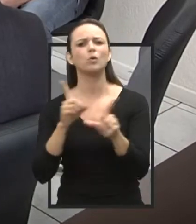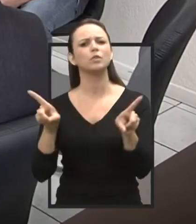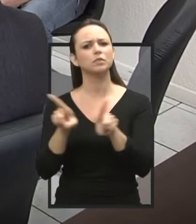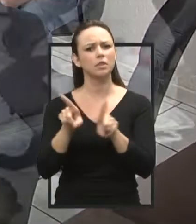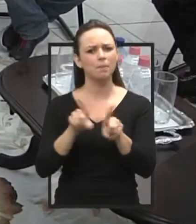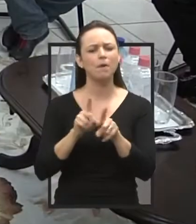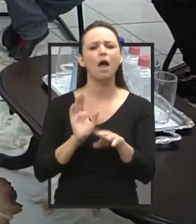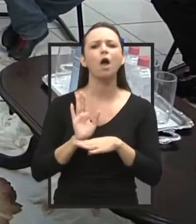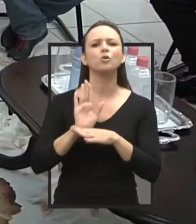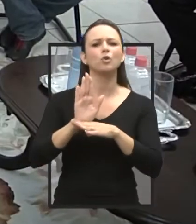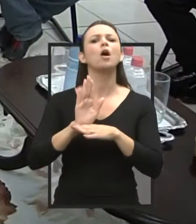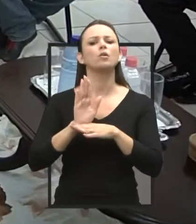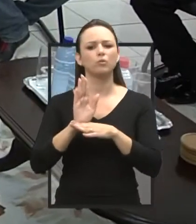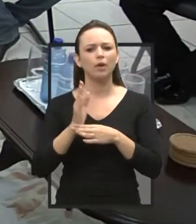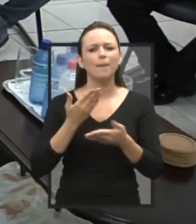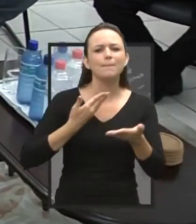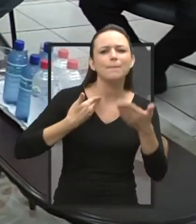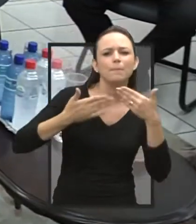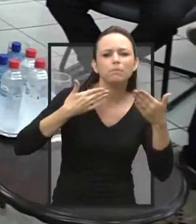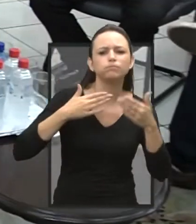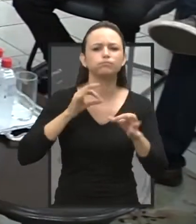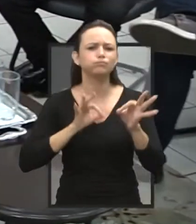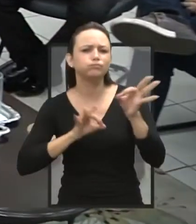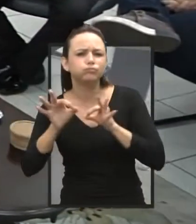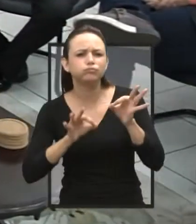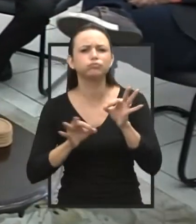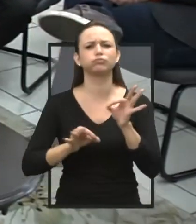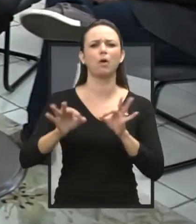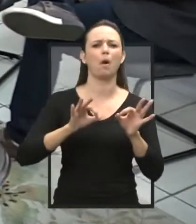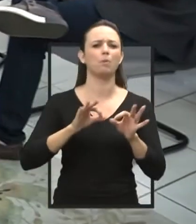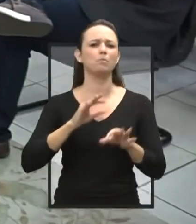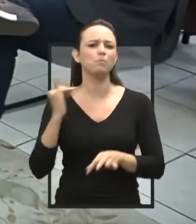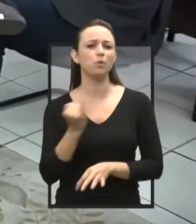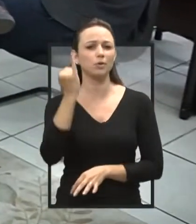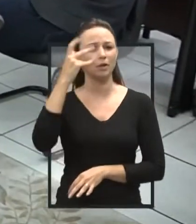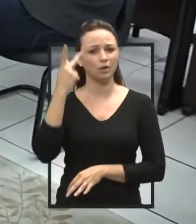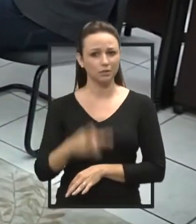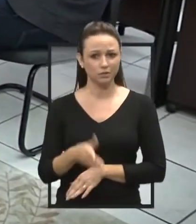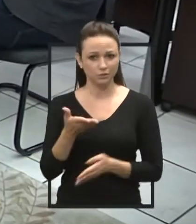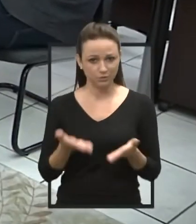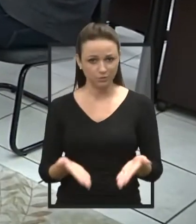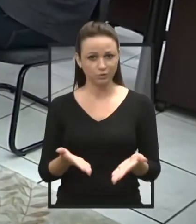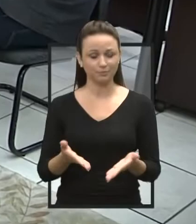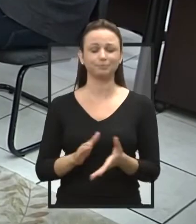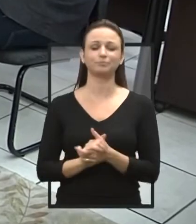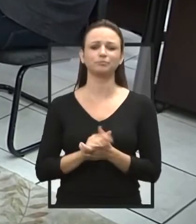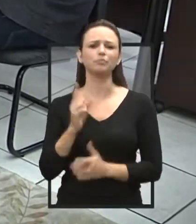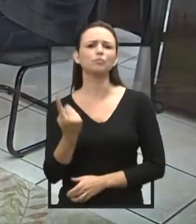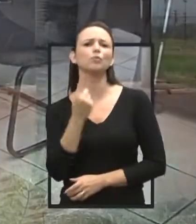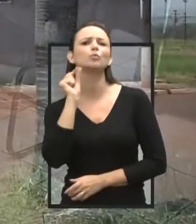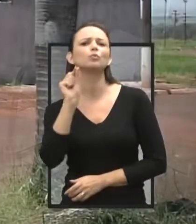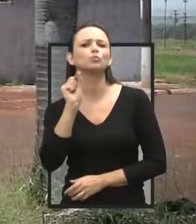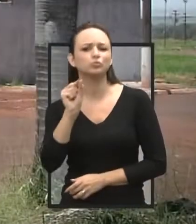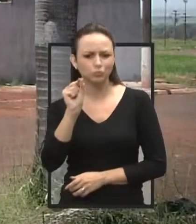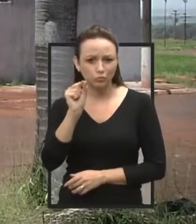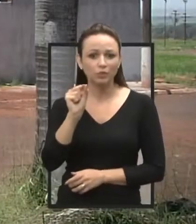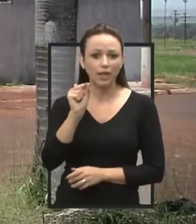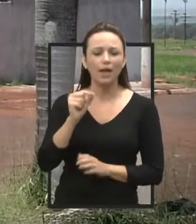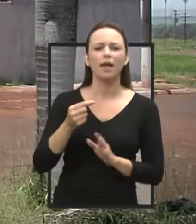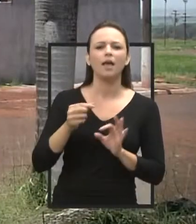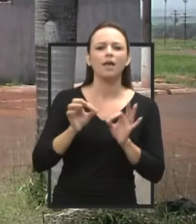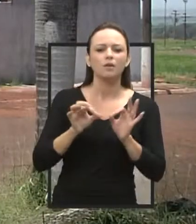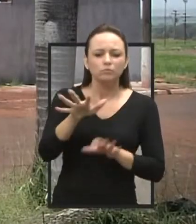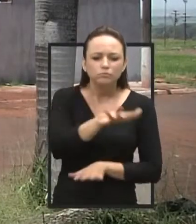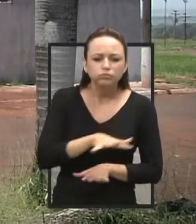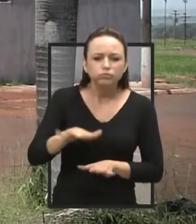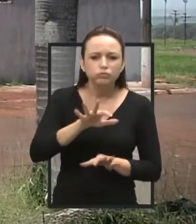a articular a aprovação de projetos importantes para a comunidade local. Um deles foi a regularização da